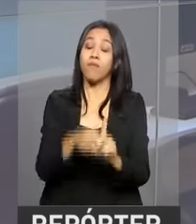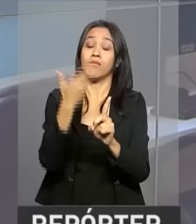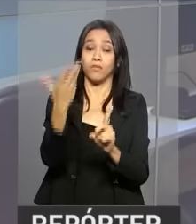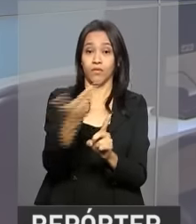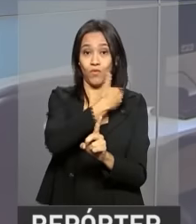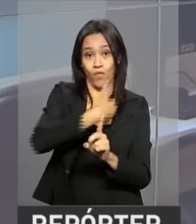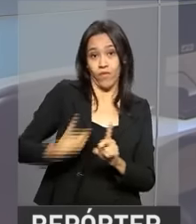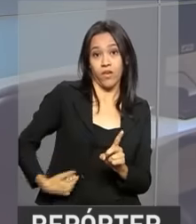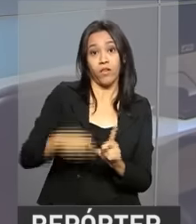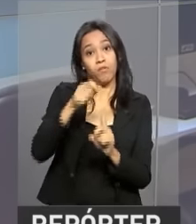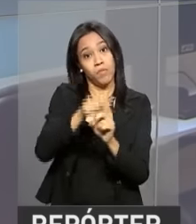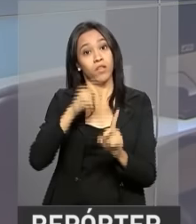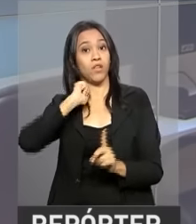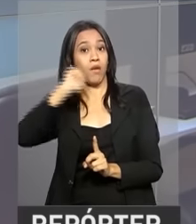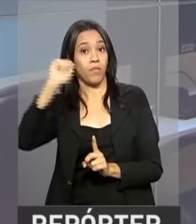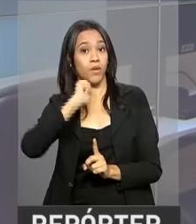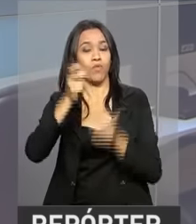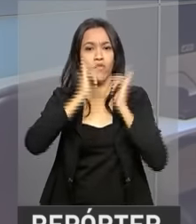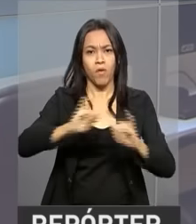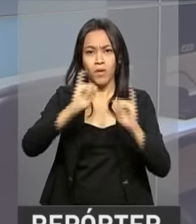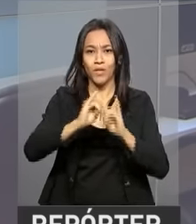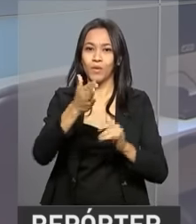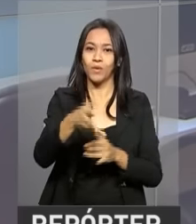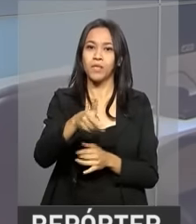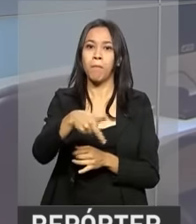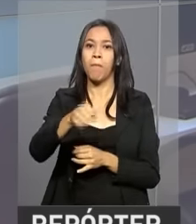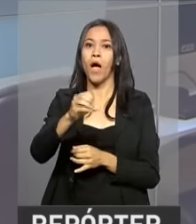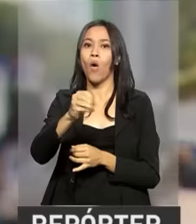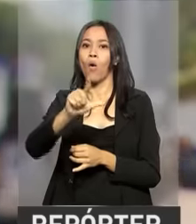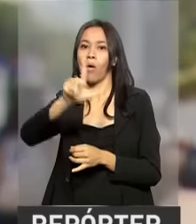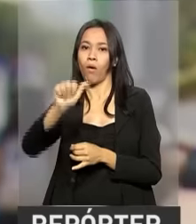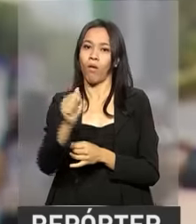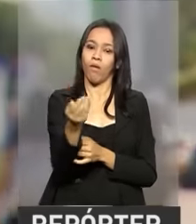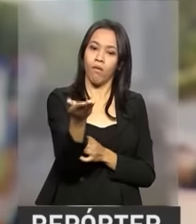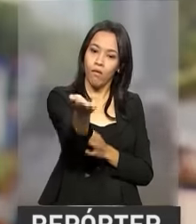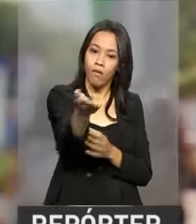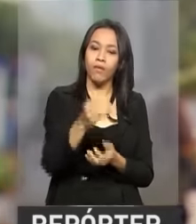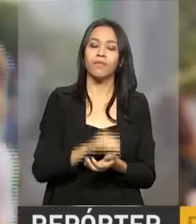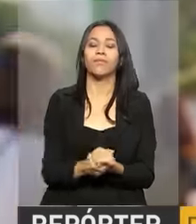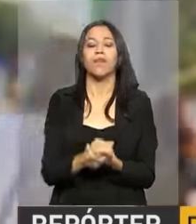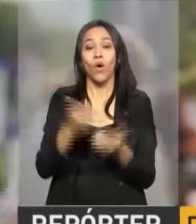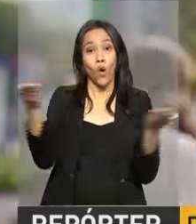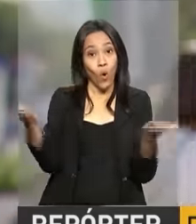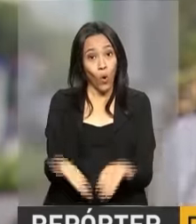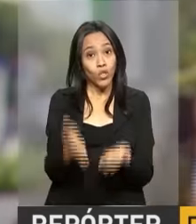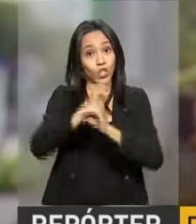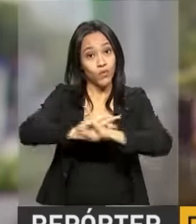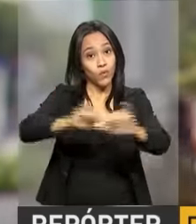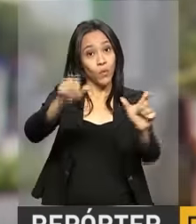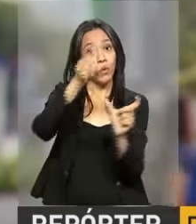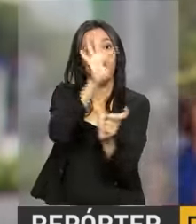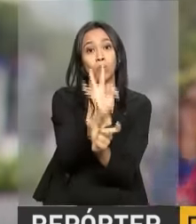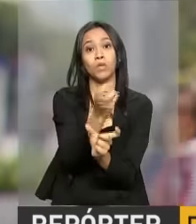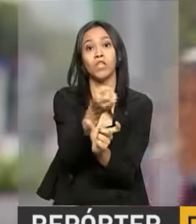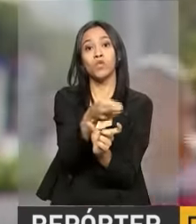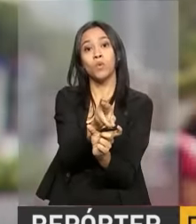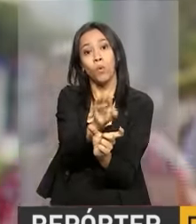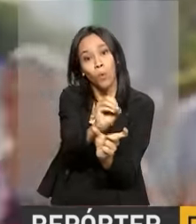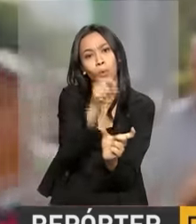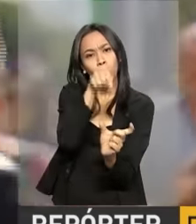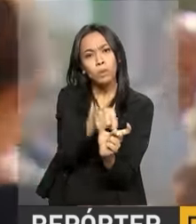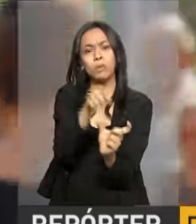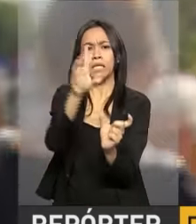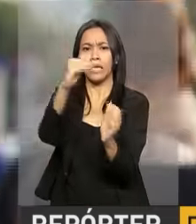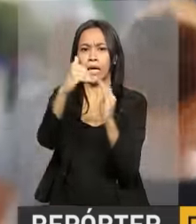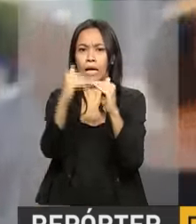abril às informações com a repórter Paola deor o tesouro anunciou hoje que o estoque da dívida pública federal